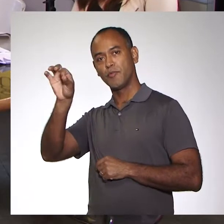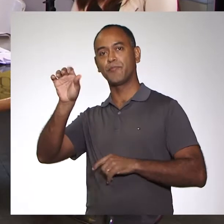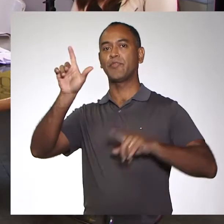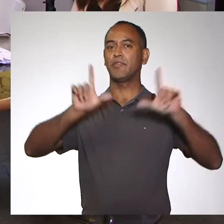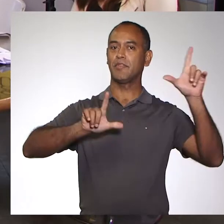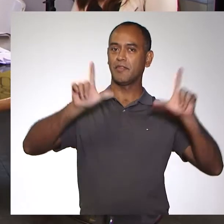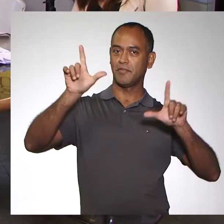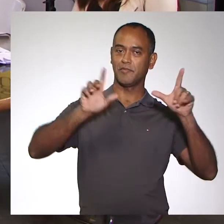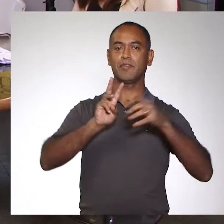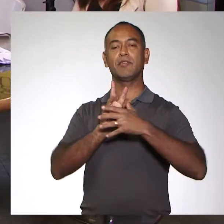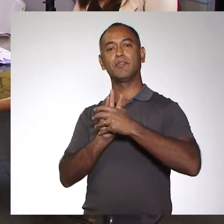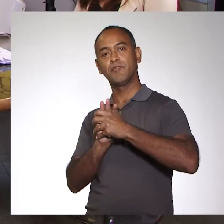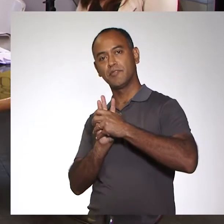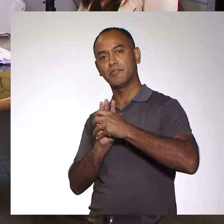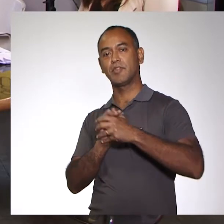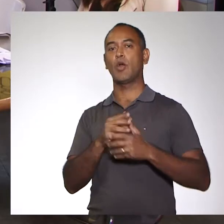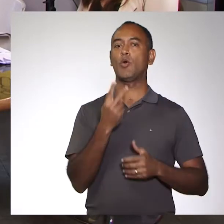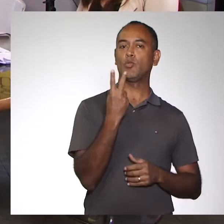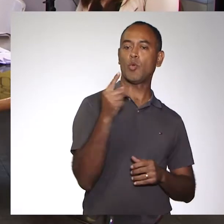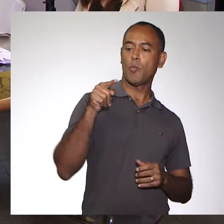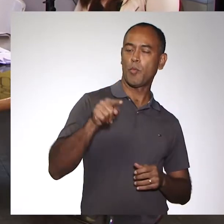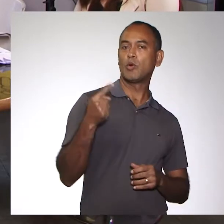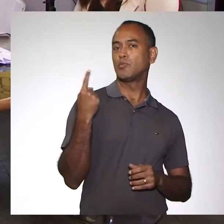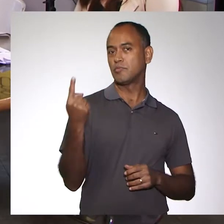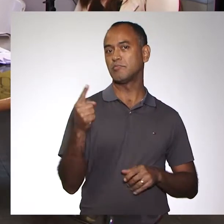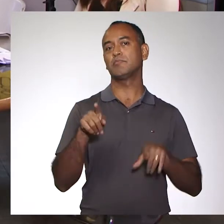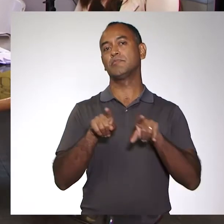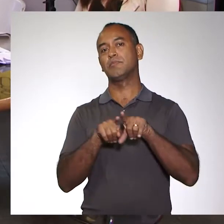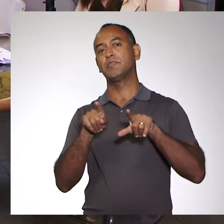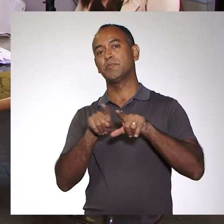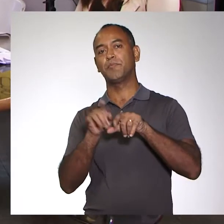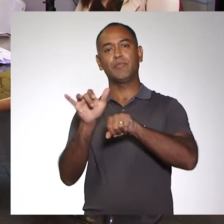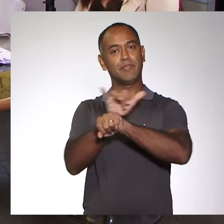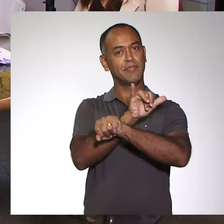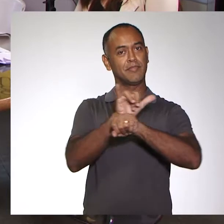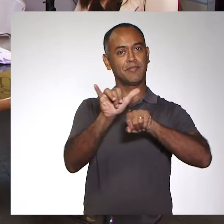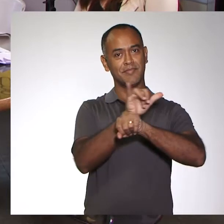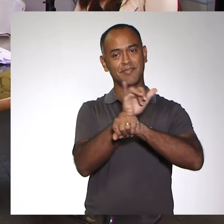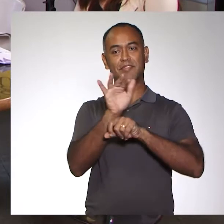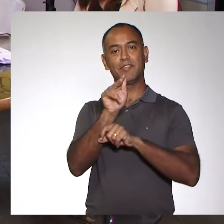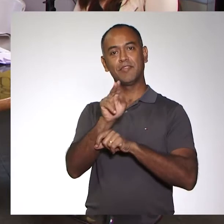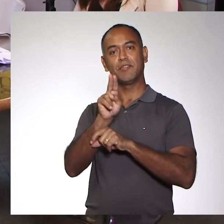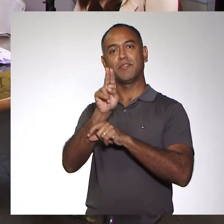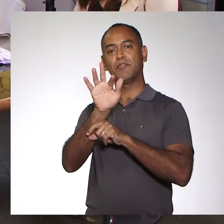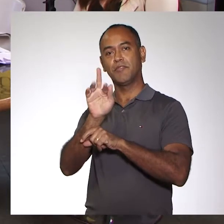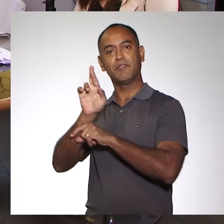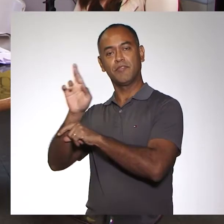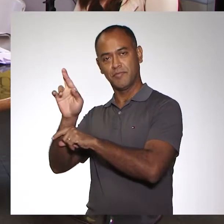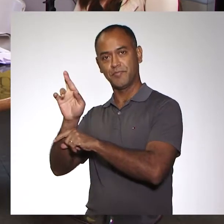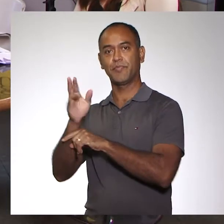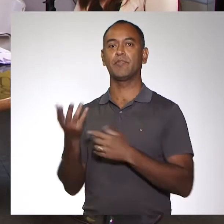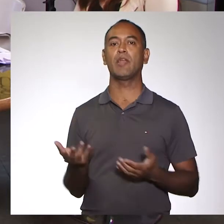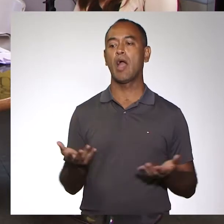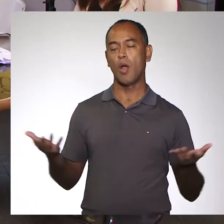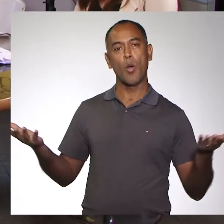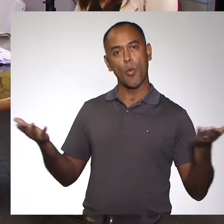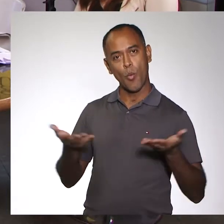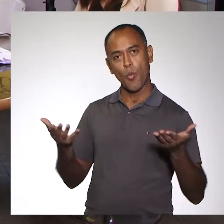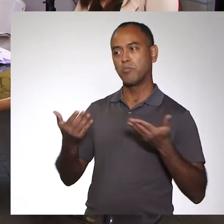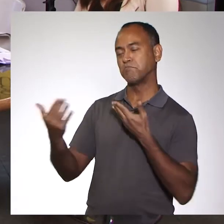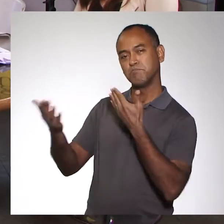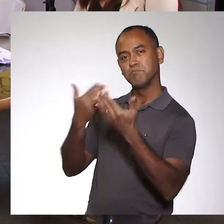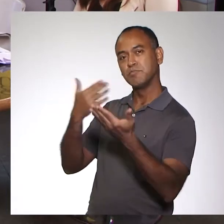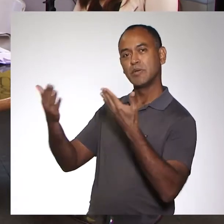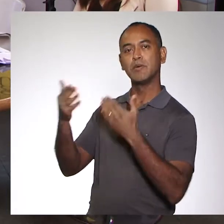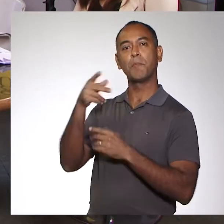Universitária Canal 2.1 e também em nosso canal no YouTube UFRR Oficial. Hoje nós estamos conversando com a